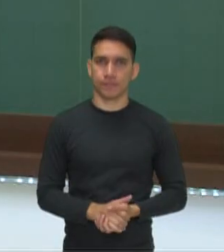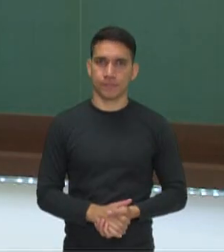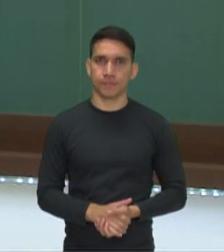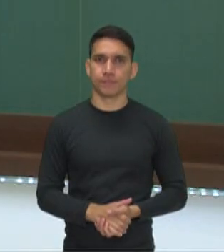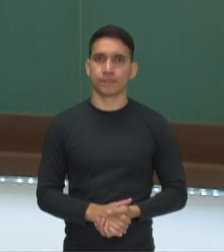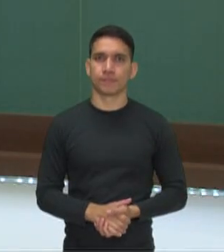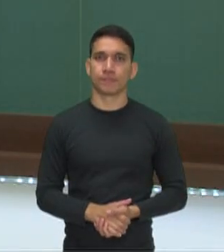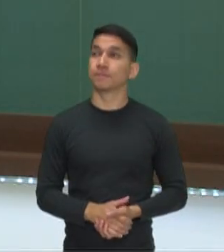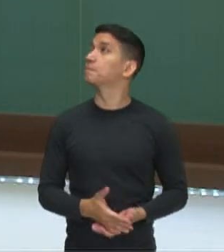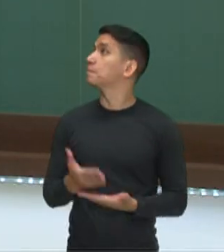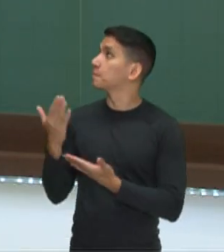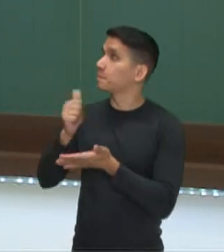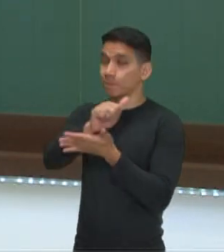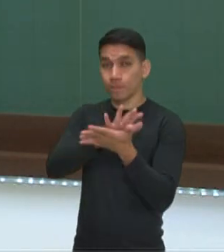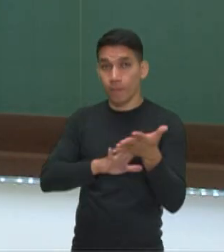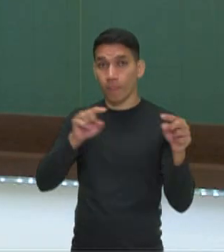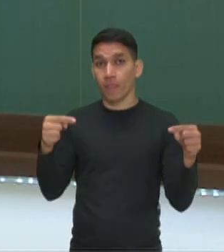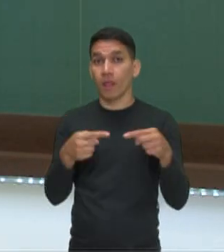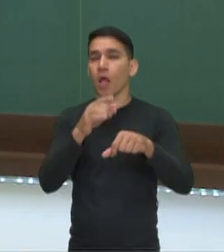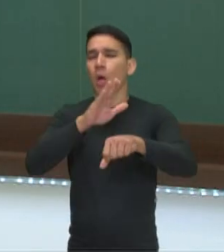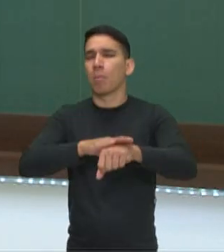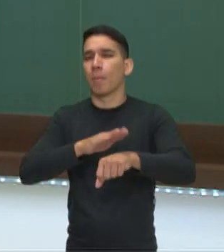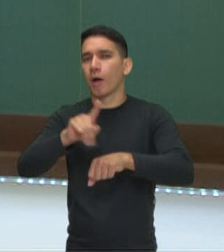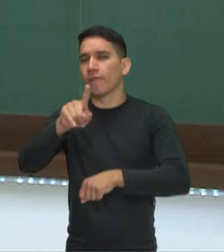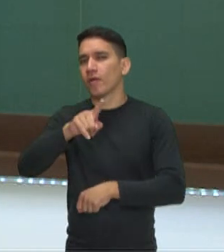Uma atividade aqui, um momento de